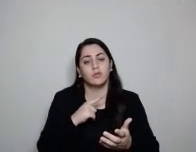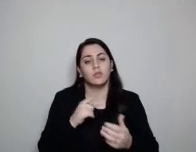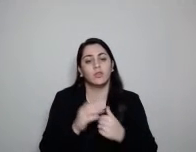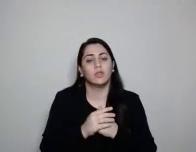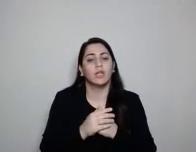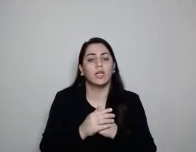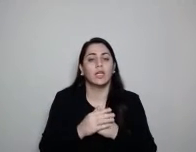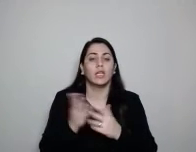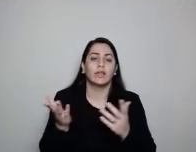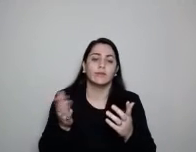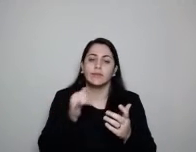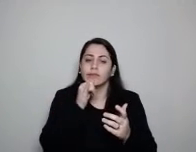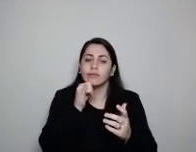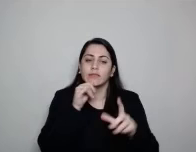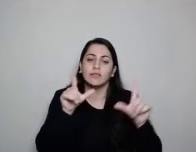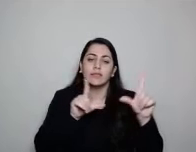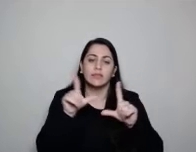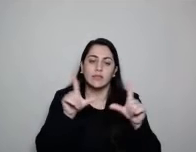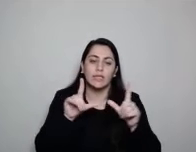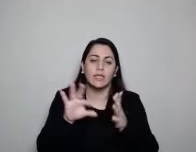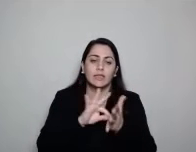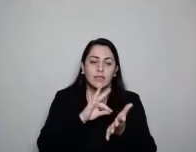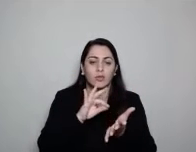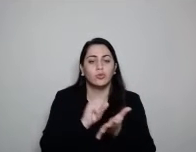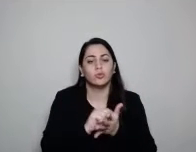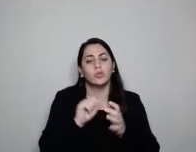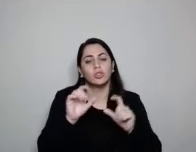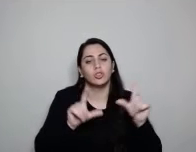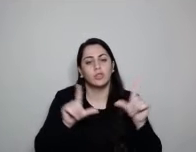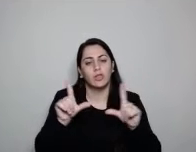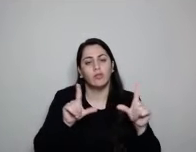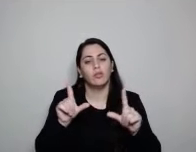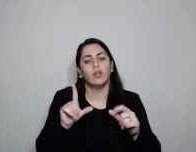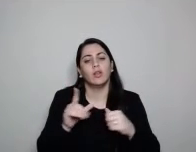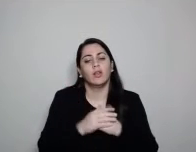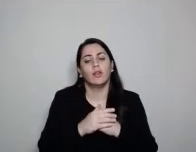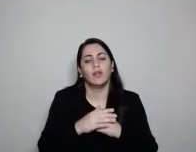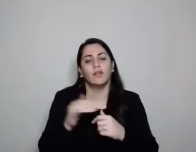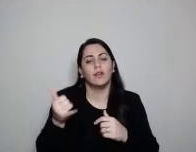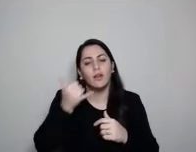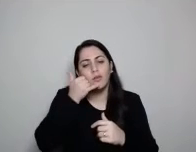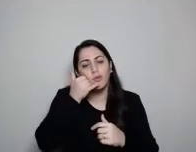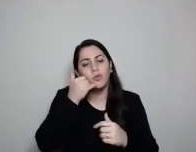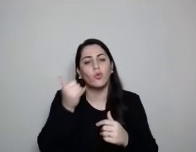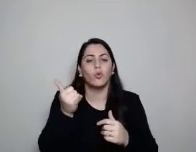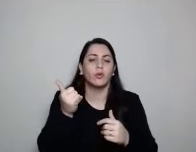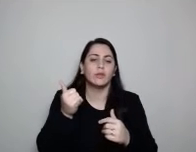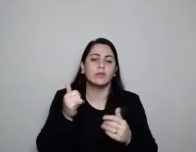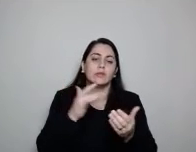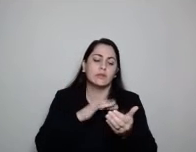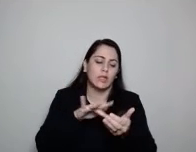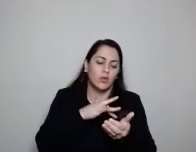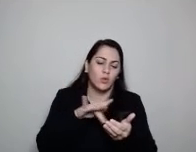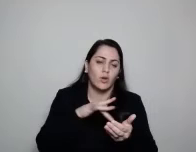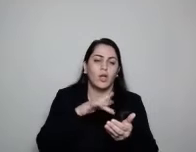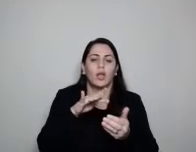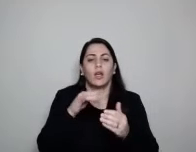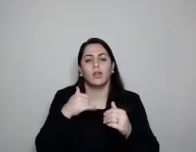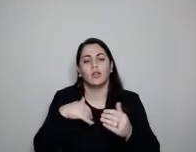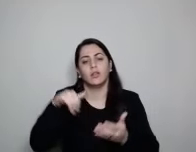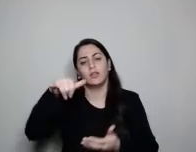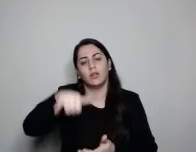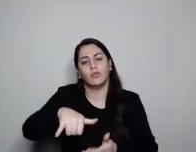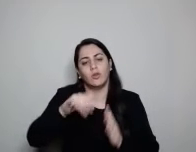por assinatura, tem os planos de telefonia fixa e móvel e os planos de internet. A autora, na